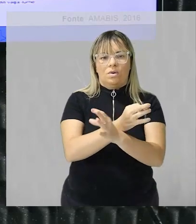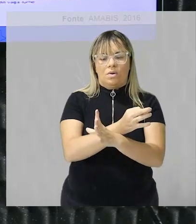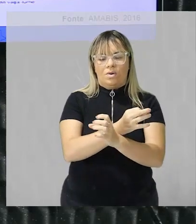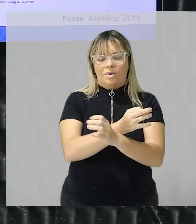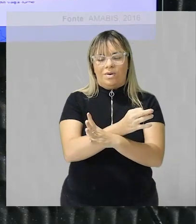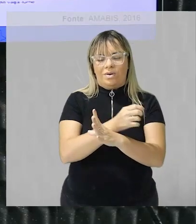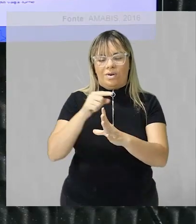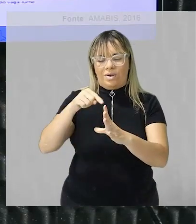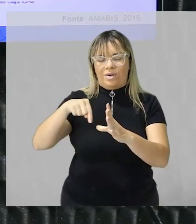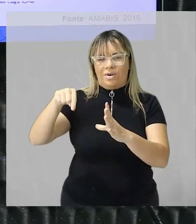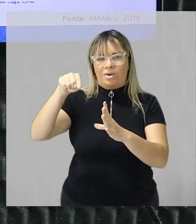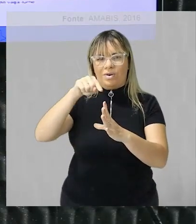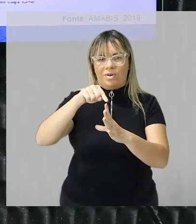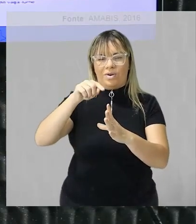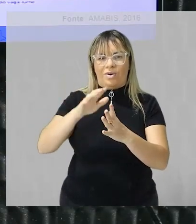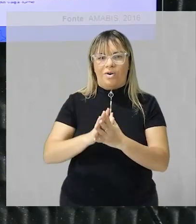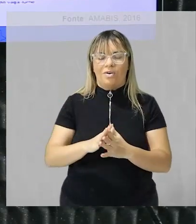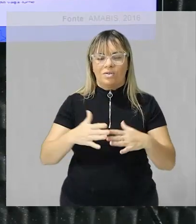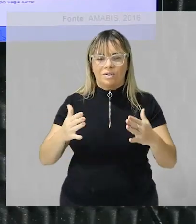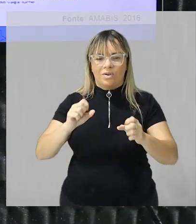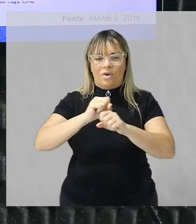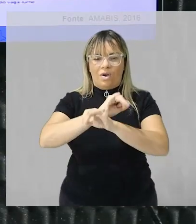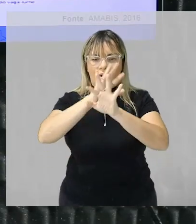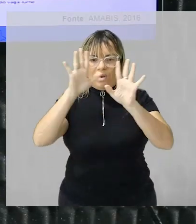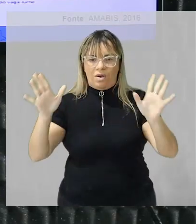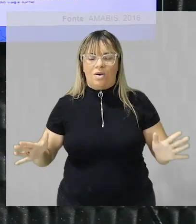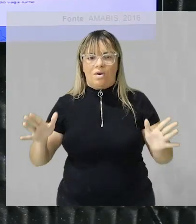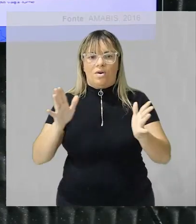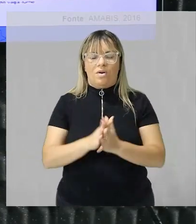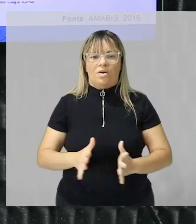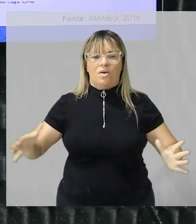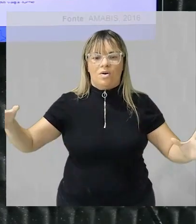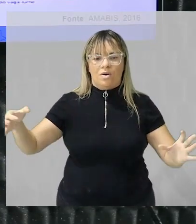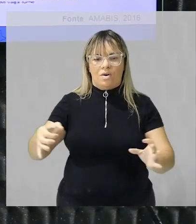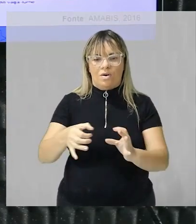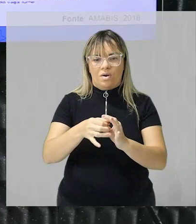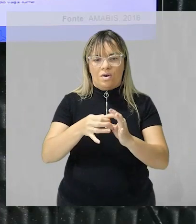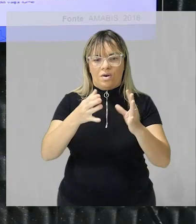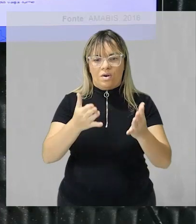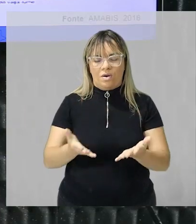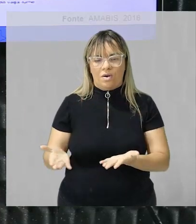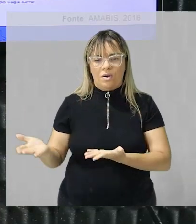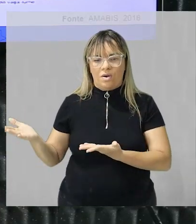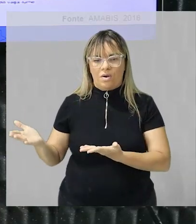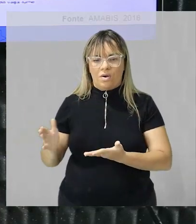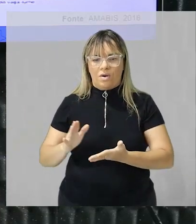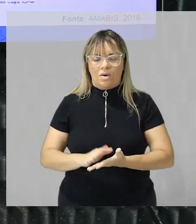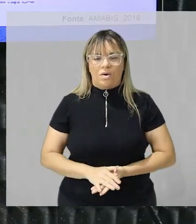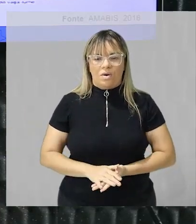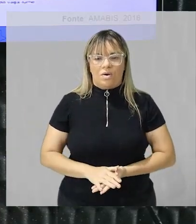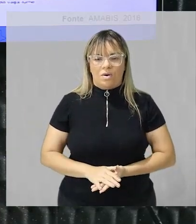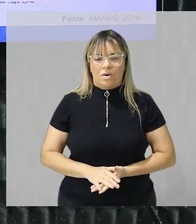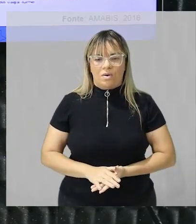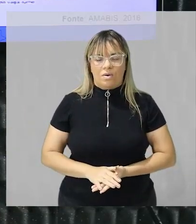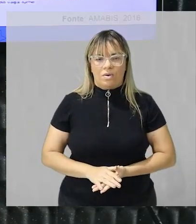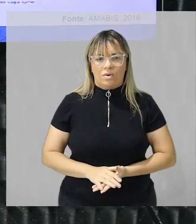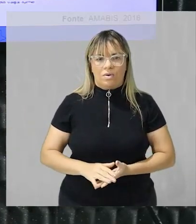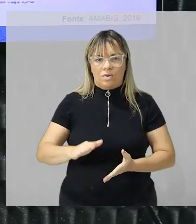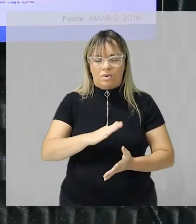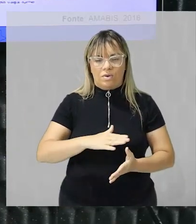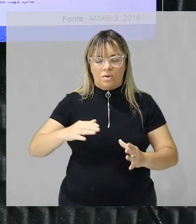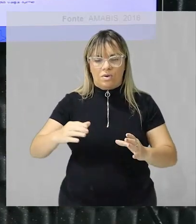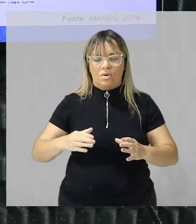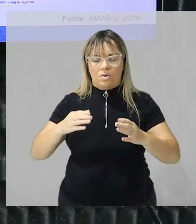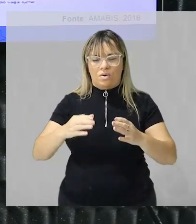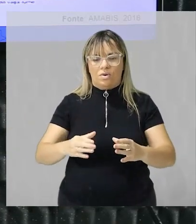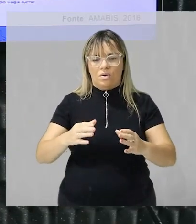escuro, né? Então, esses genes eles vão se juntar com esses plasmídios. Olha só, foram colocados no mesmo local,